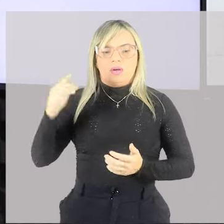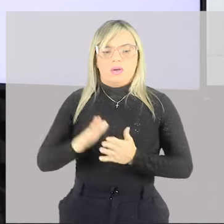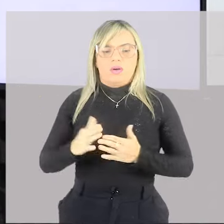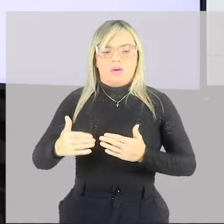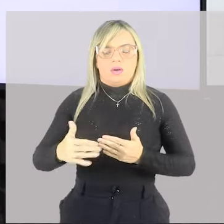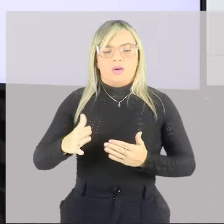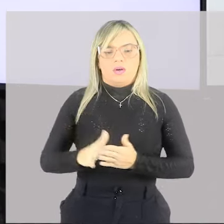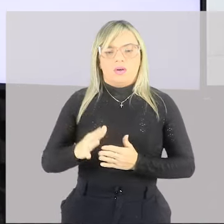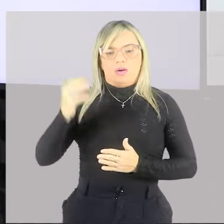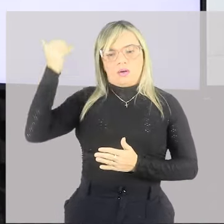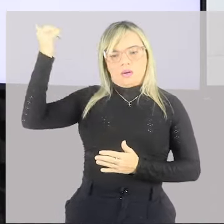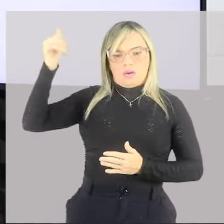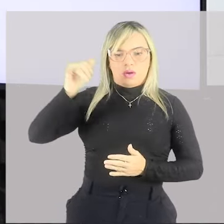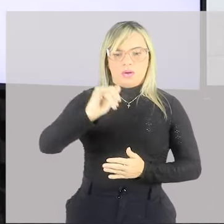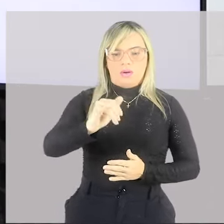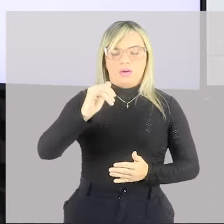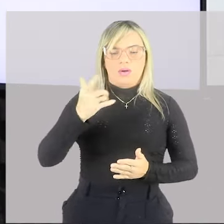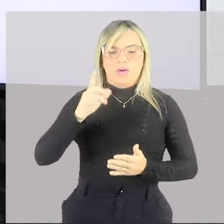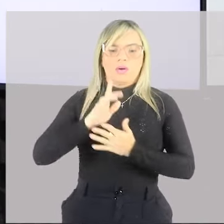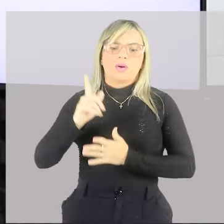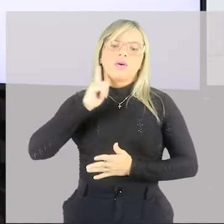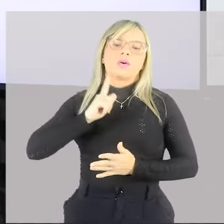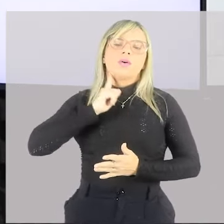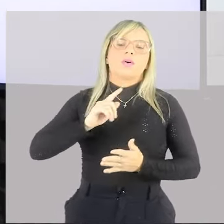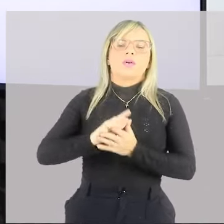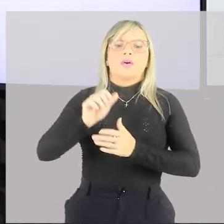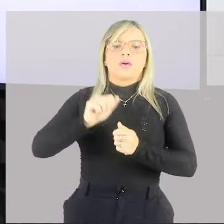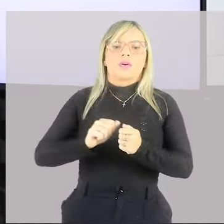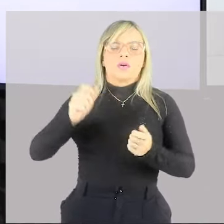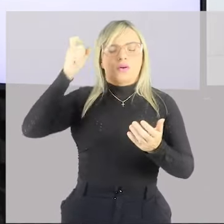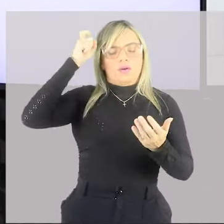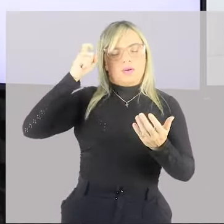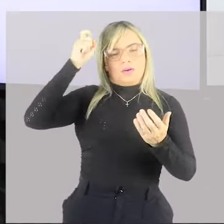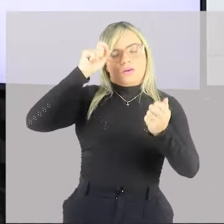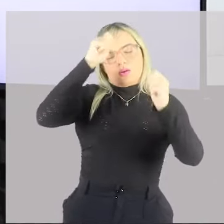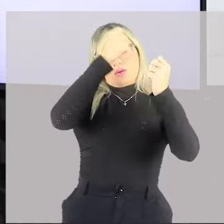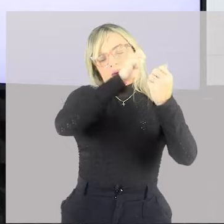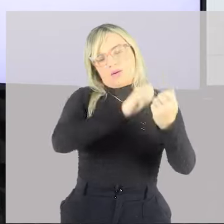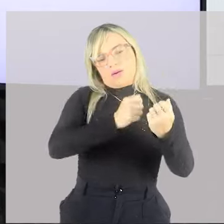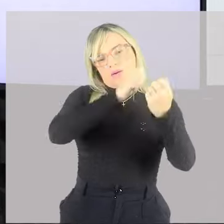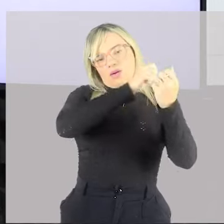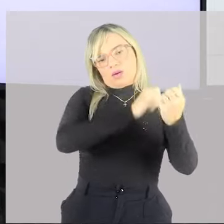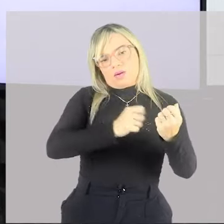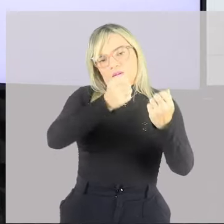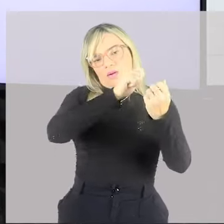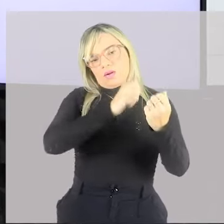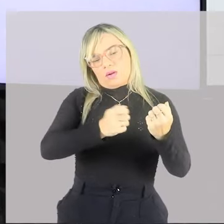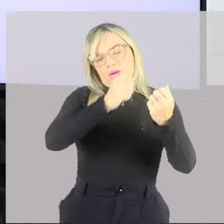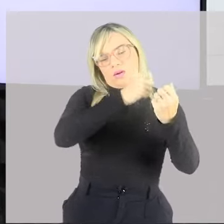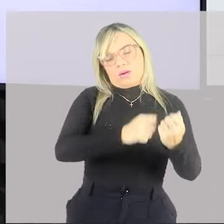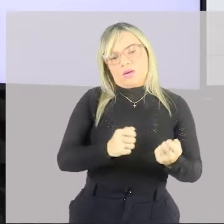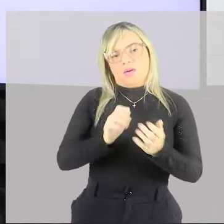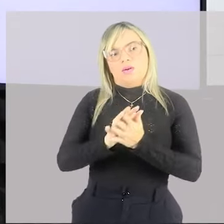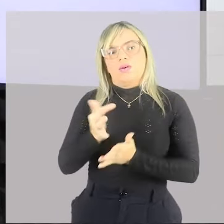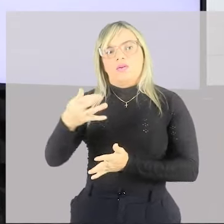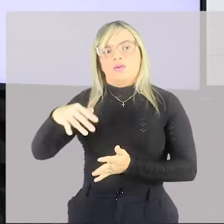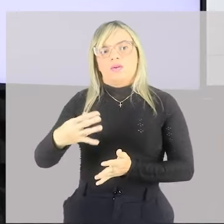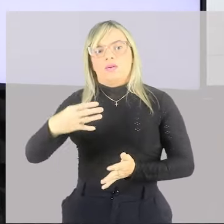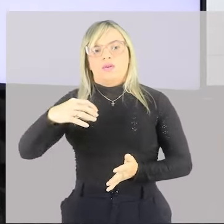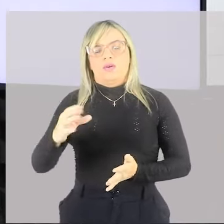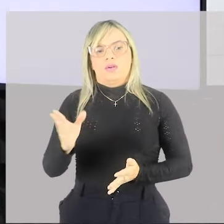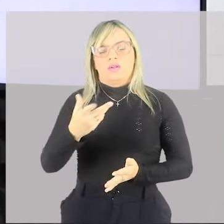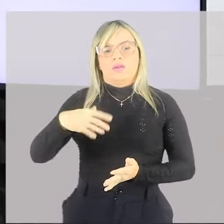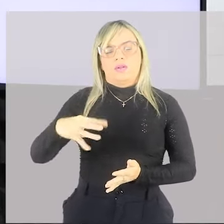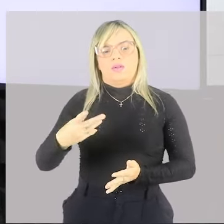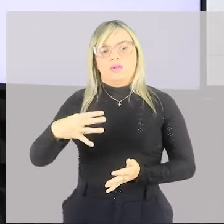Santuário de Bom Jesus do matosin feitos por alejadinho Antônio Francisco lisb tô Marcel essa questão para vocês entenderem